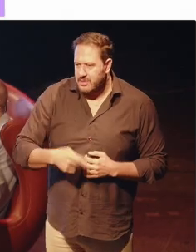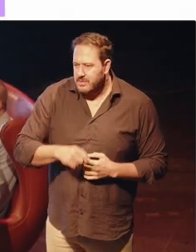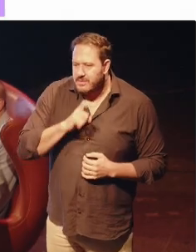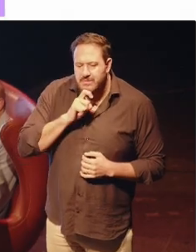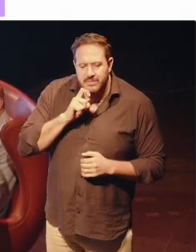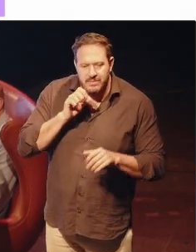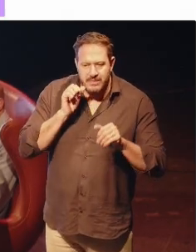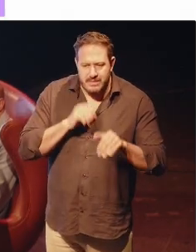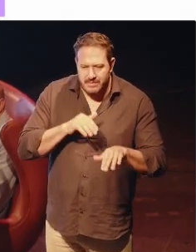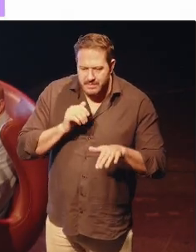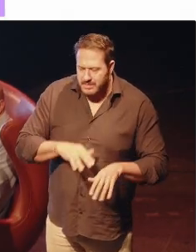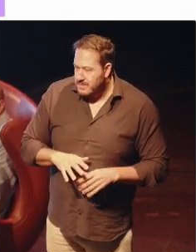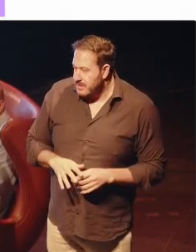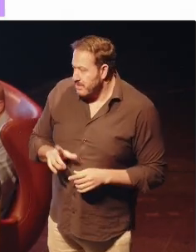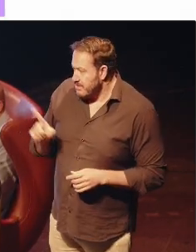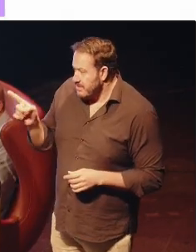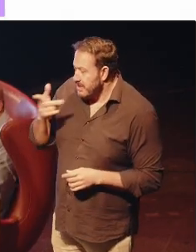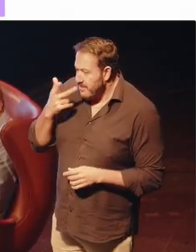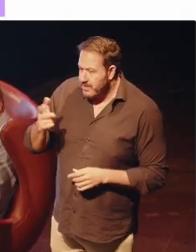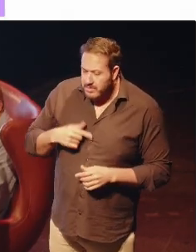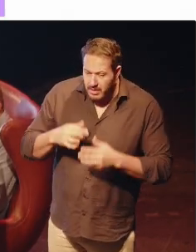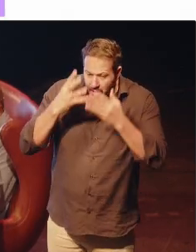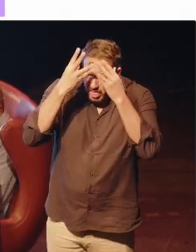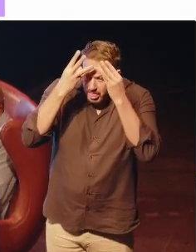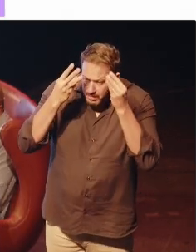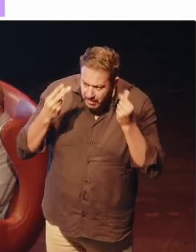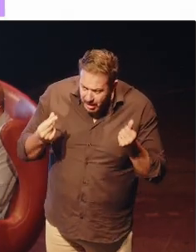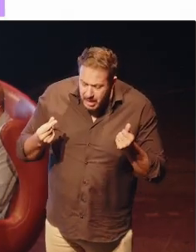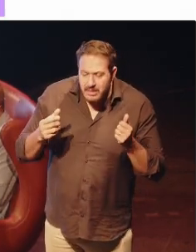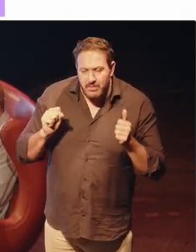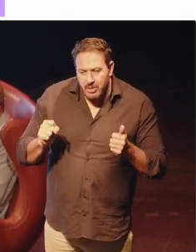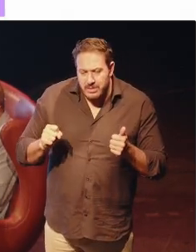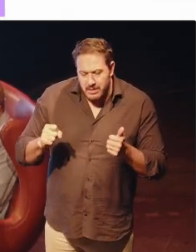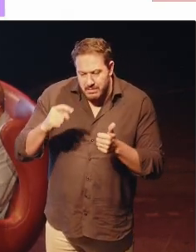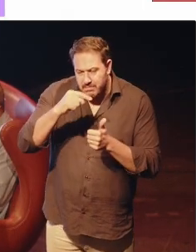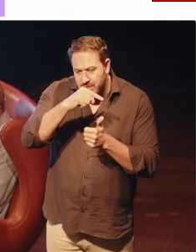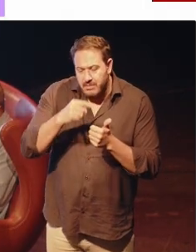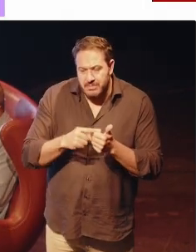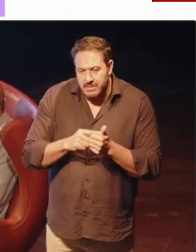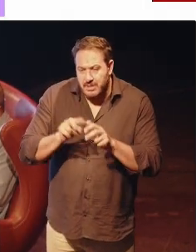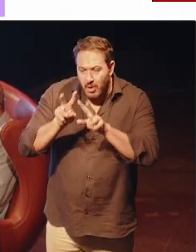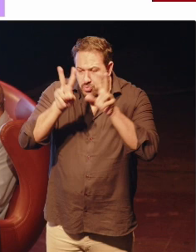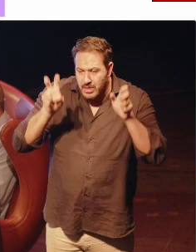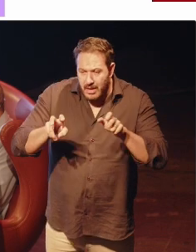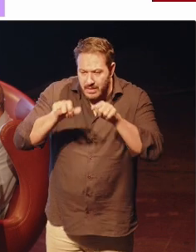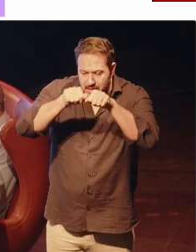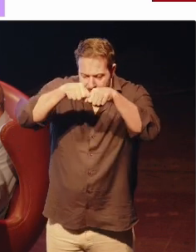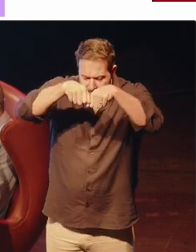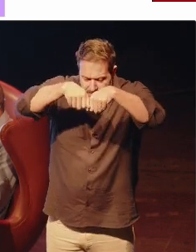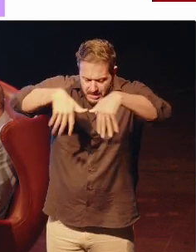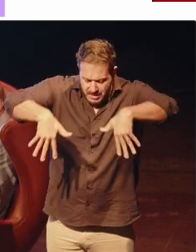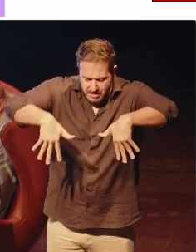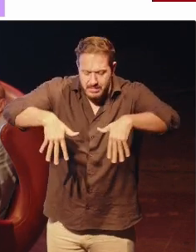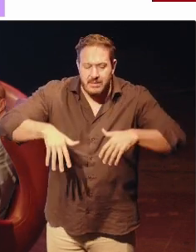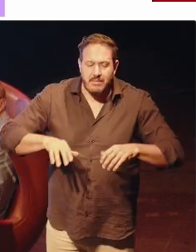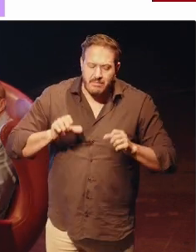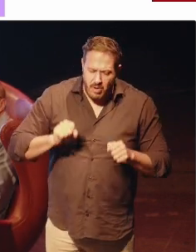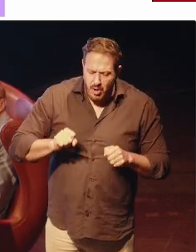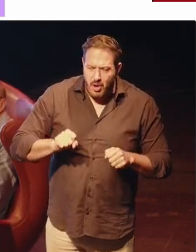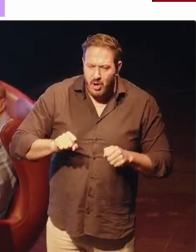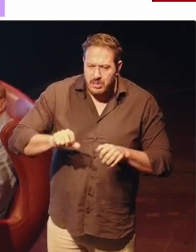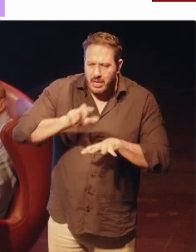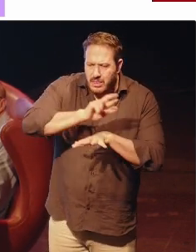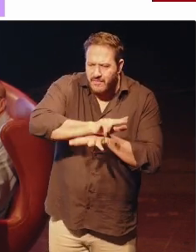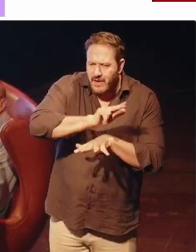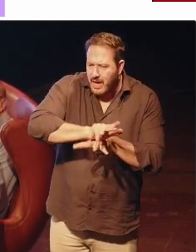a Jerusa disse, demência pode ter várias causas, é um termo guarda-chuva, né? Com os vários